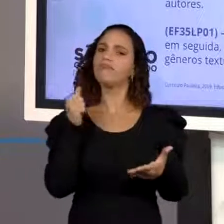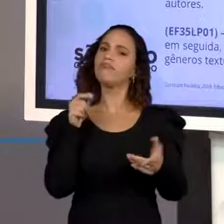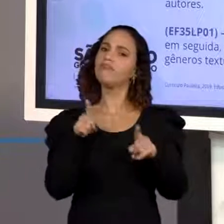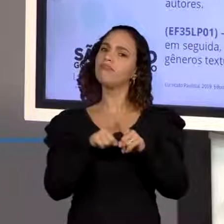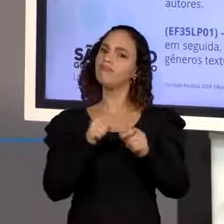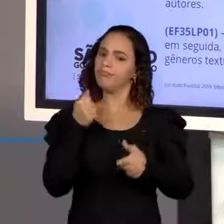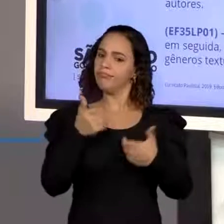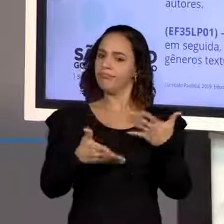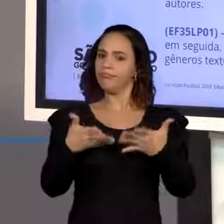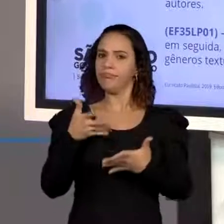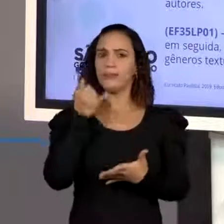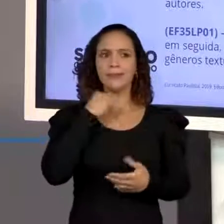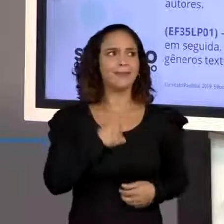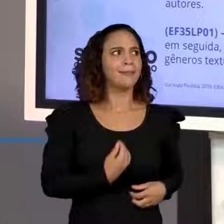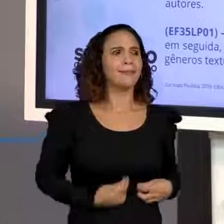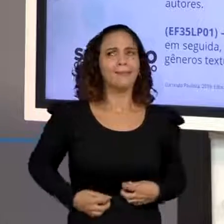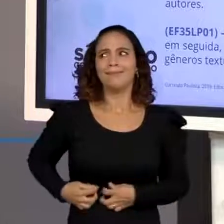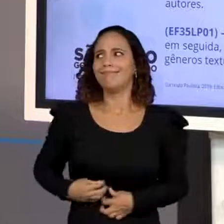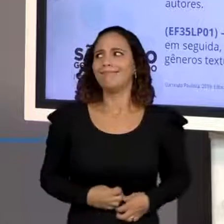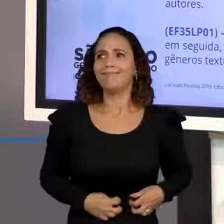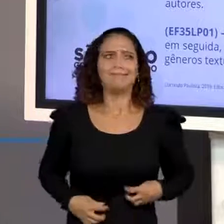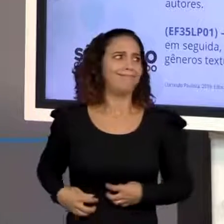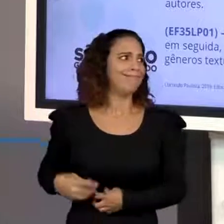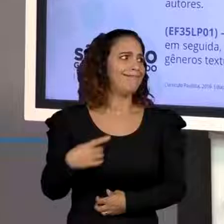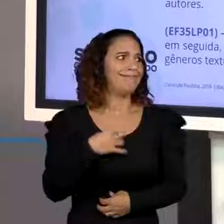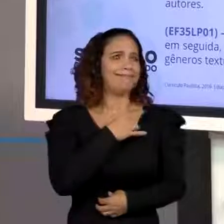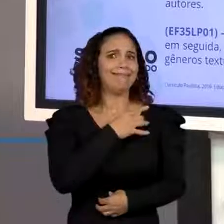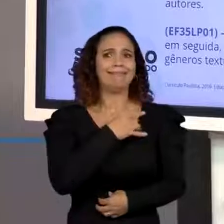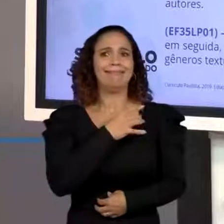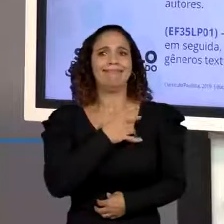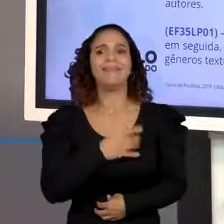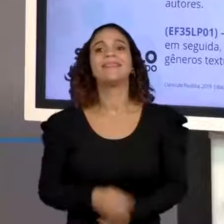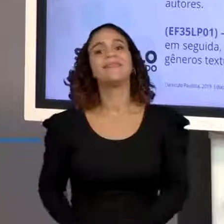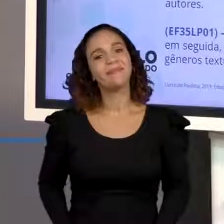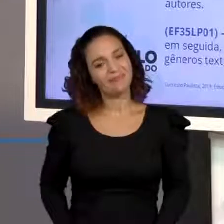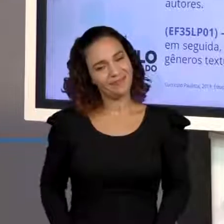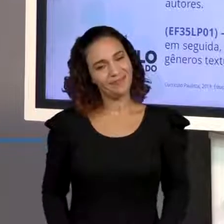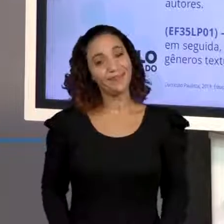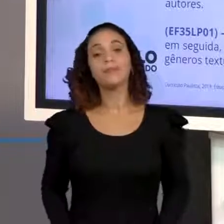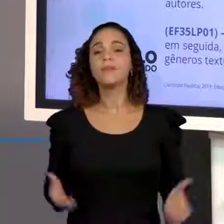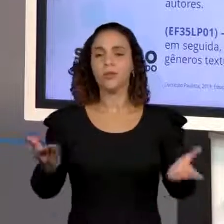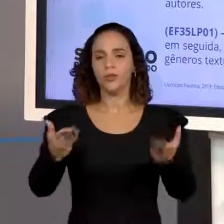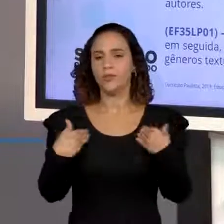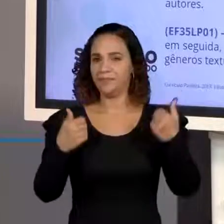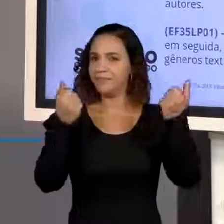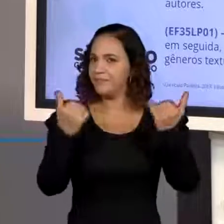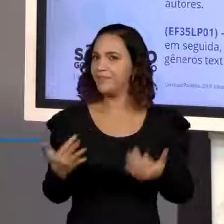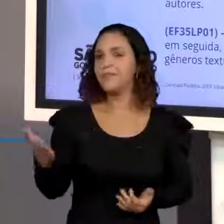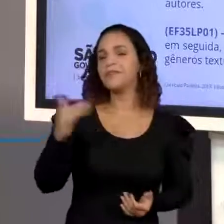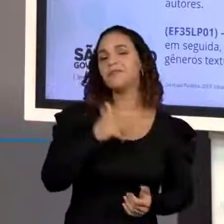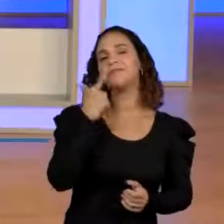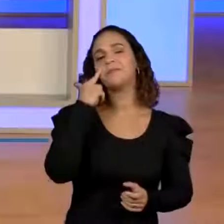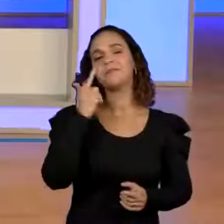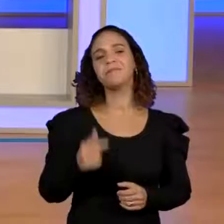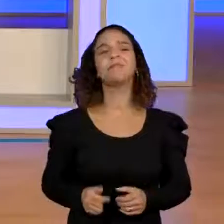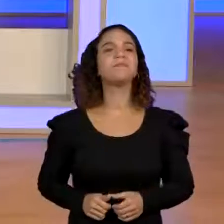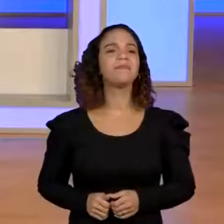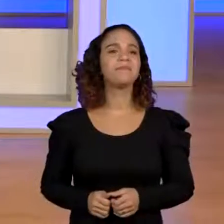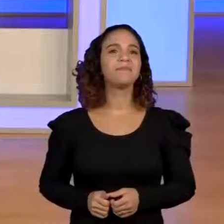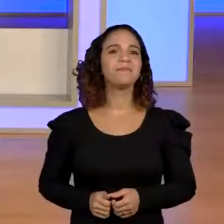dor na barriga de medo, né, pessoal? Então hoje nós vamos falar um pouquinho sobre isso. Então vem cá, vamos na tela, juntinho com o